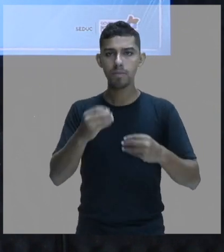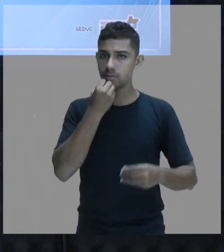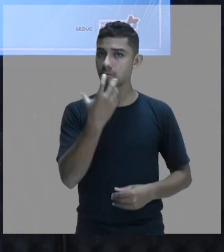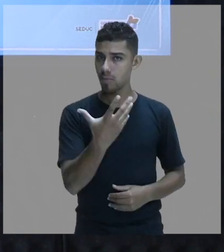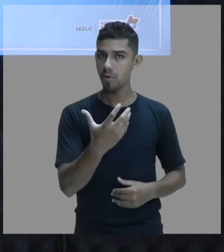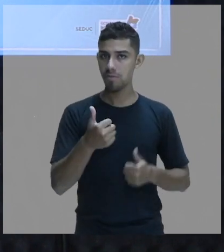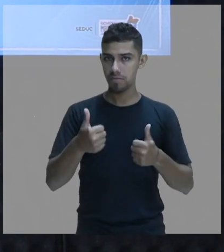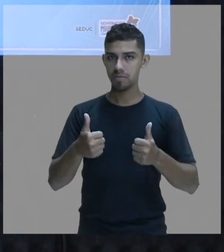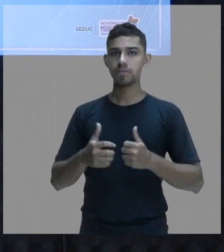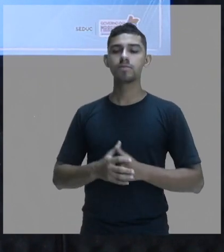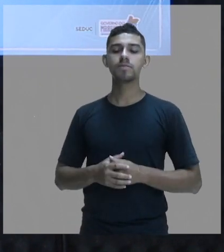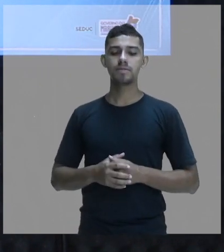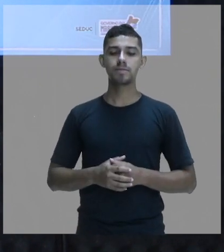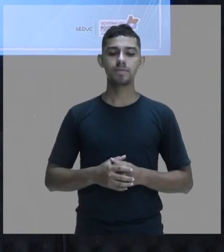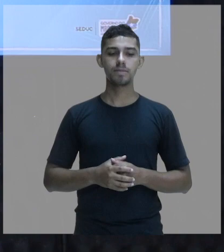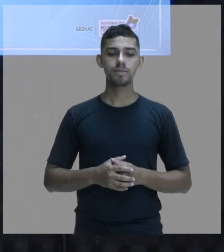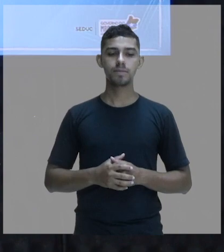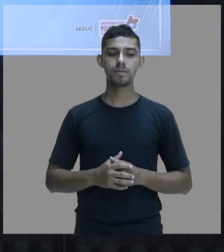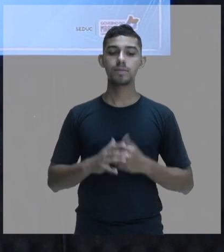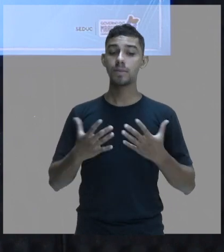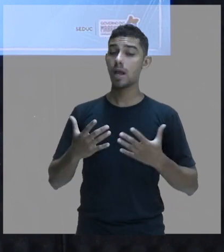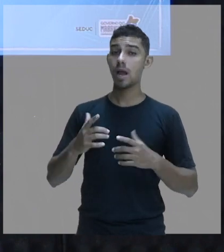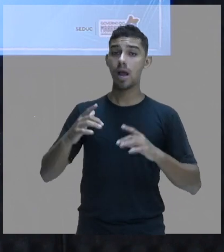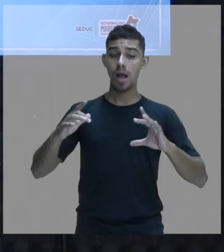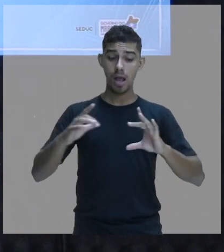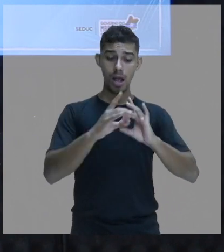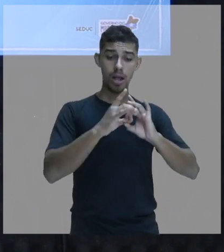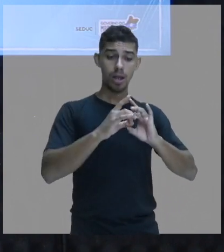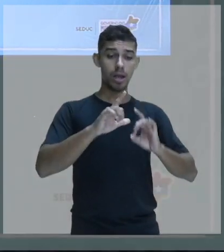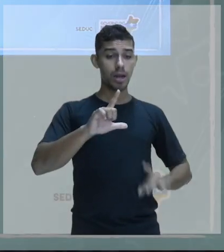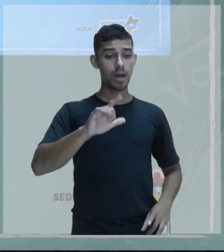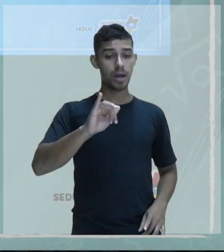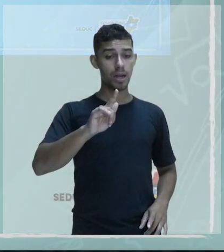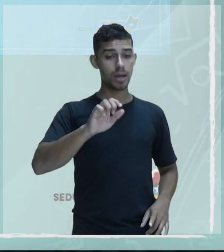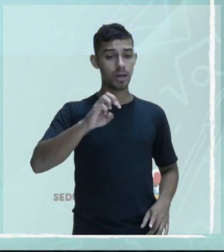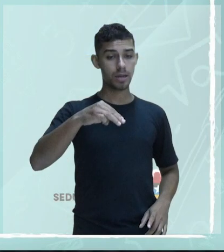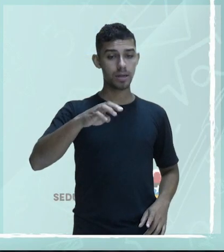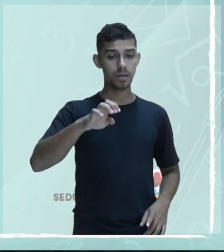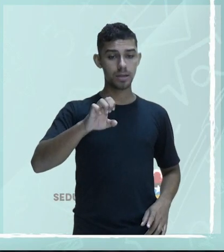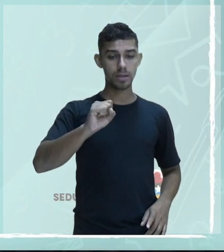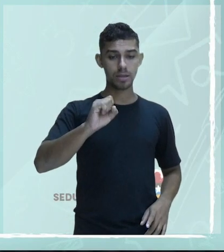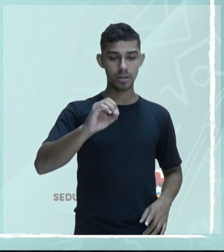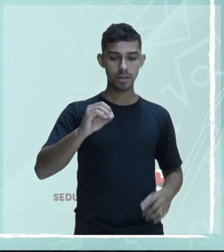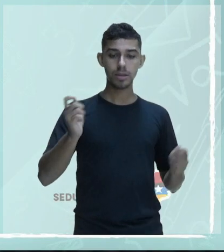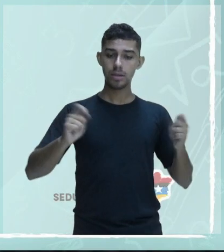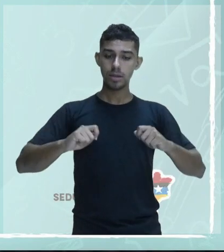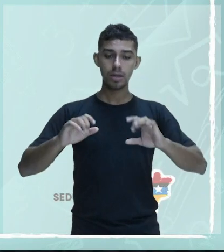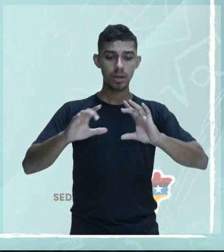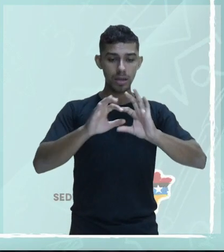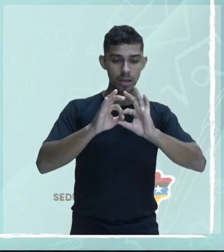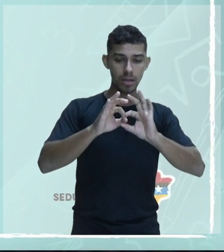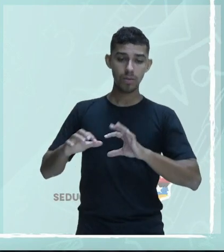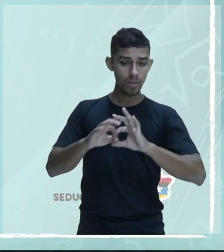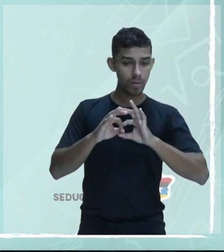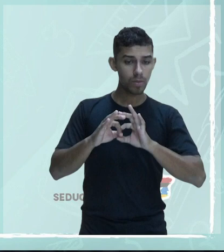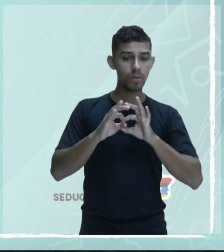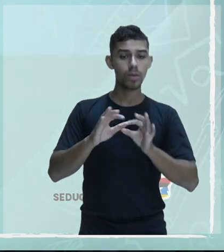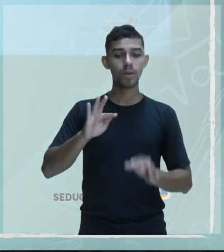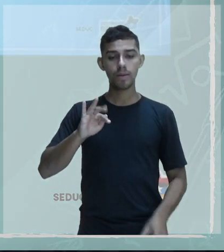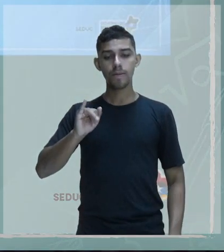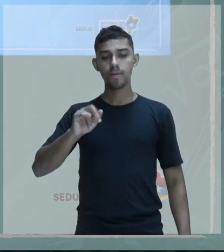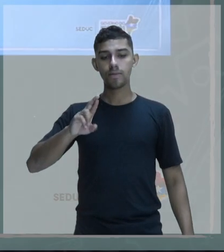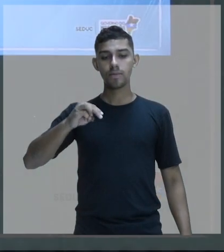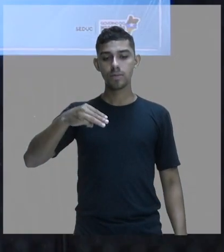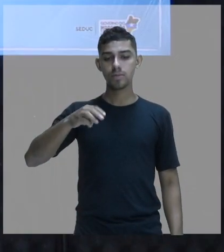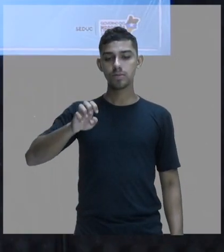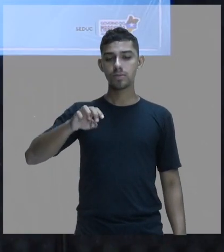certo? E quanto aos ligamentos, os ossos de uma articulação mantêm-se no lugar por meio dos ligamentos. Tá aqui, ó,